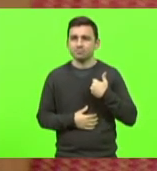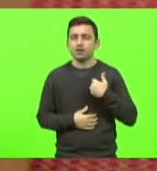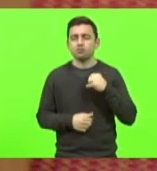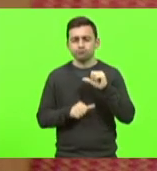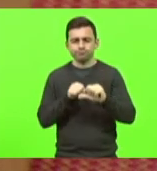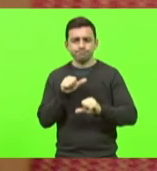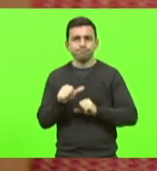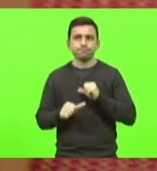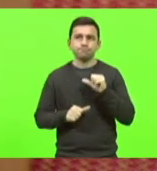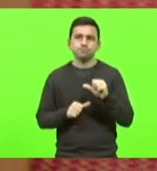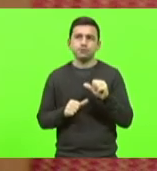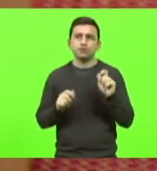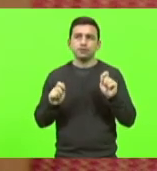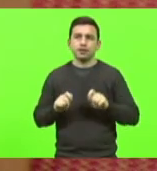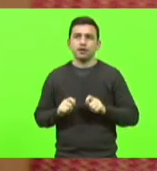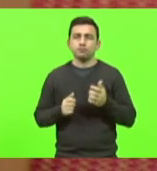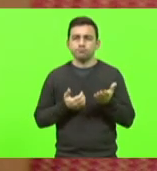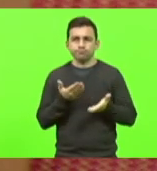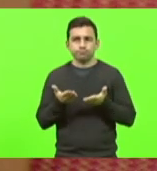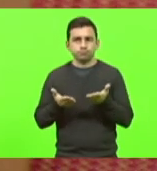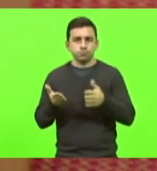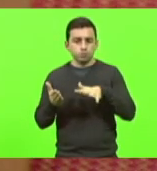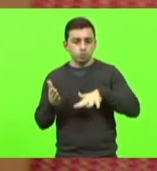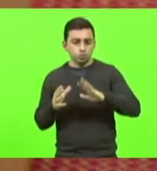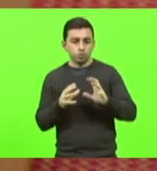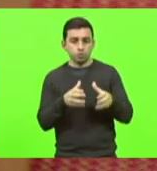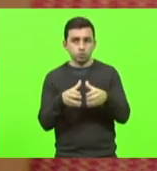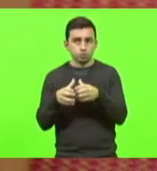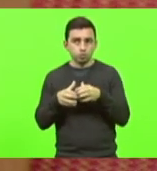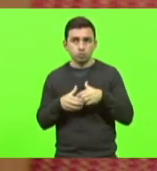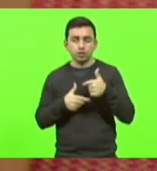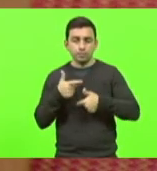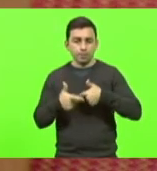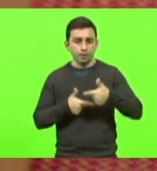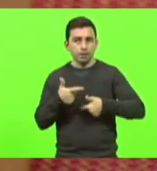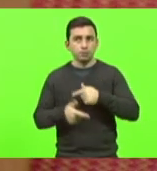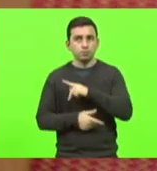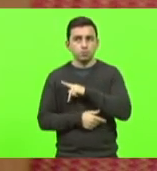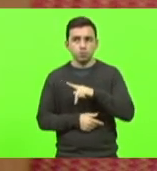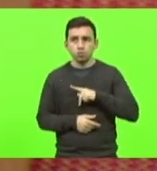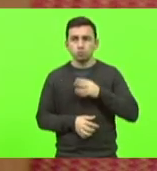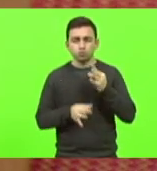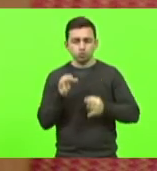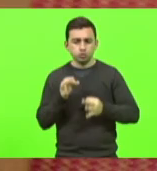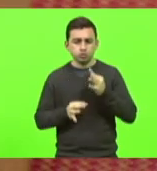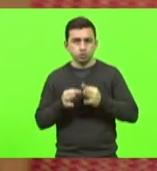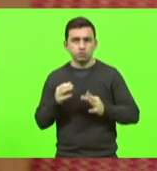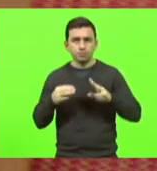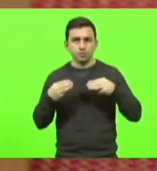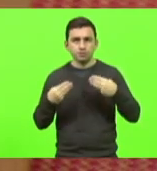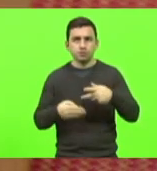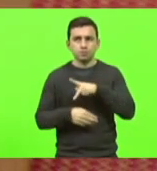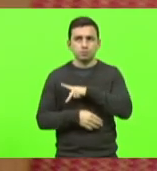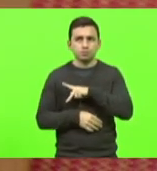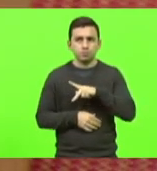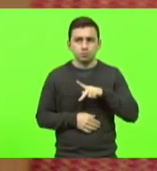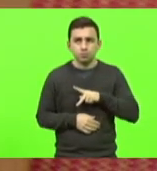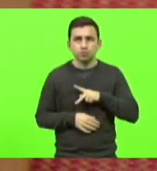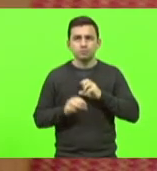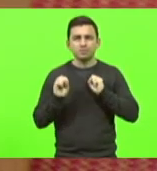que atende todas as categorias do serviço público judiciário e ministério público